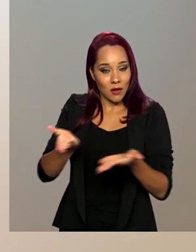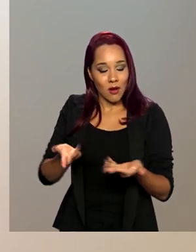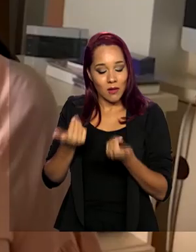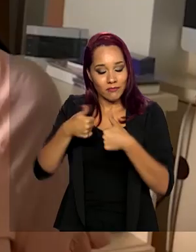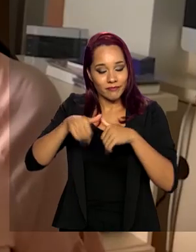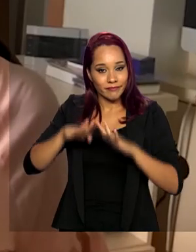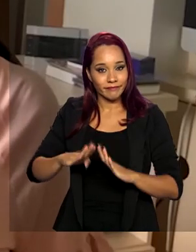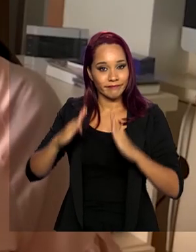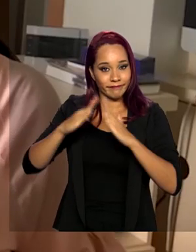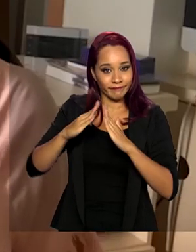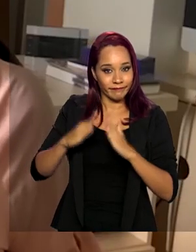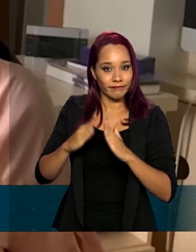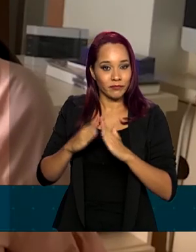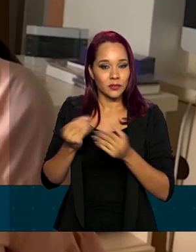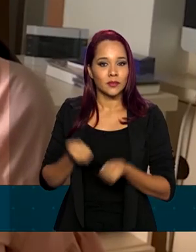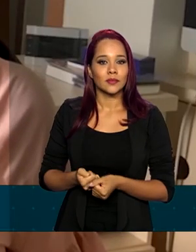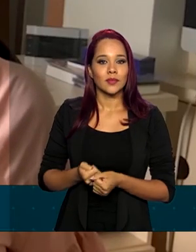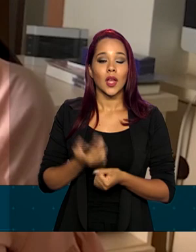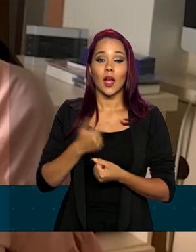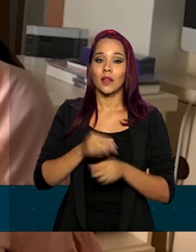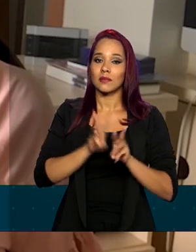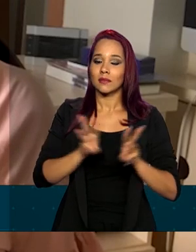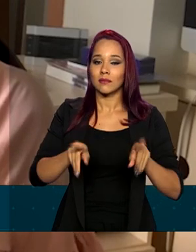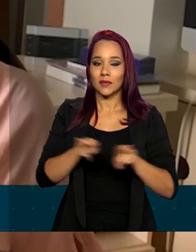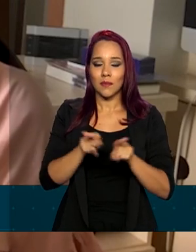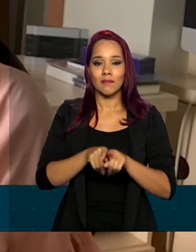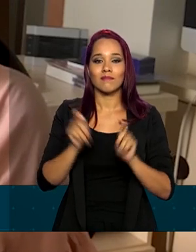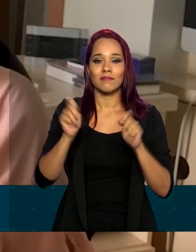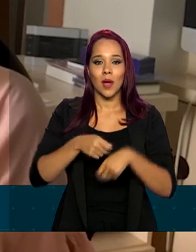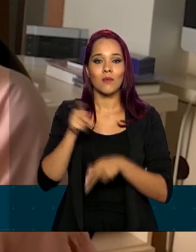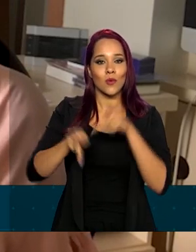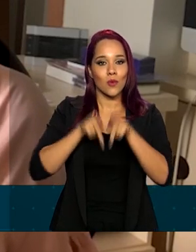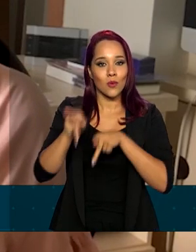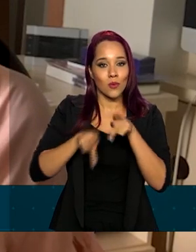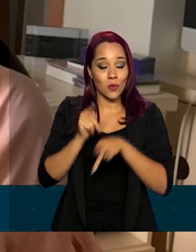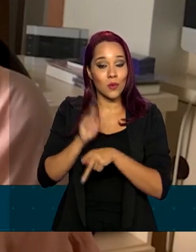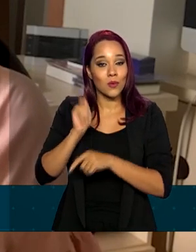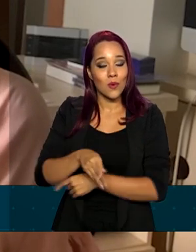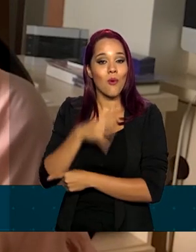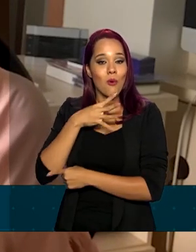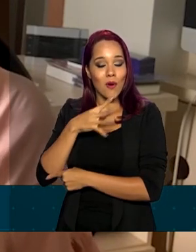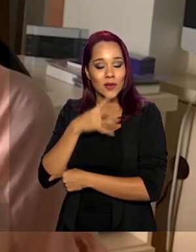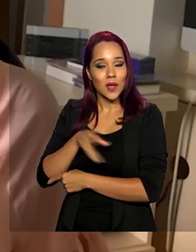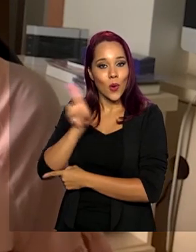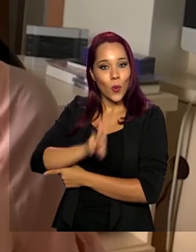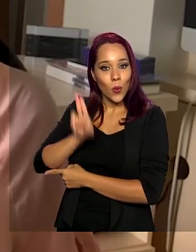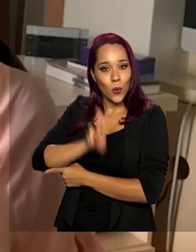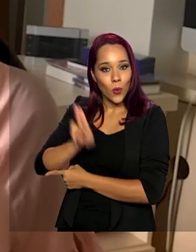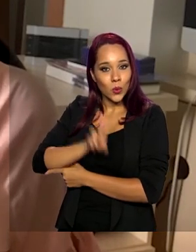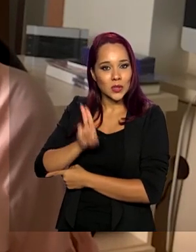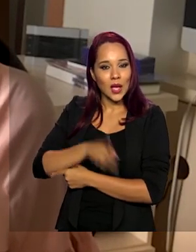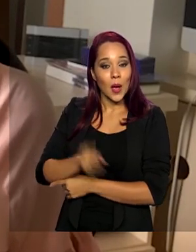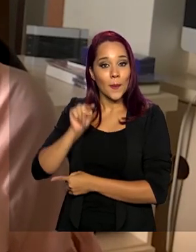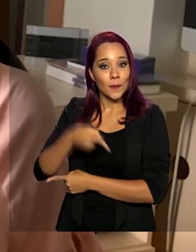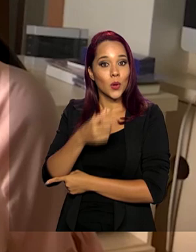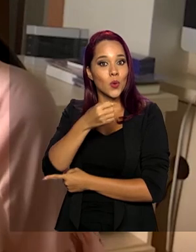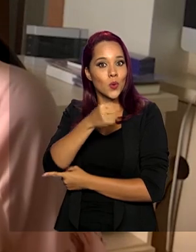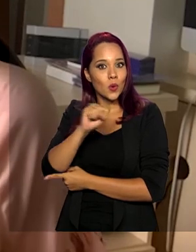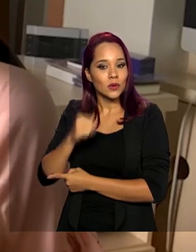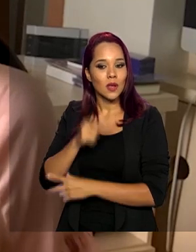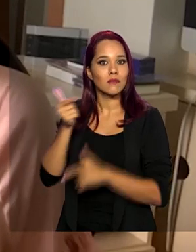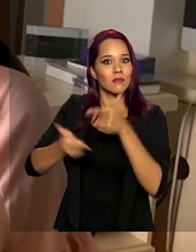confinada. A plataforma também é um espaço para que a população possa conhecer e utilizar os 1.800